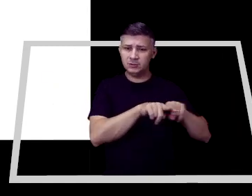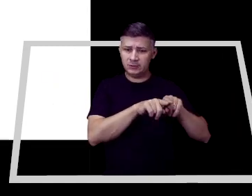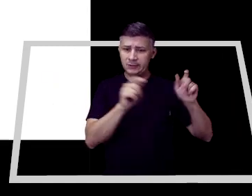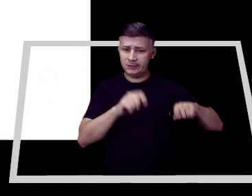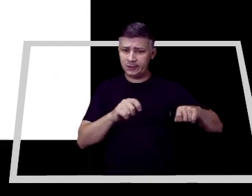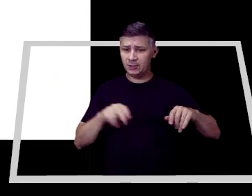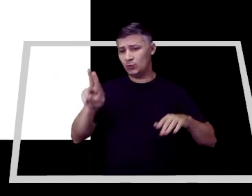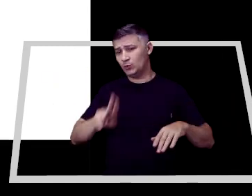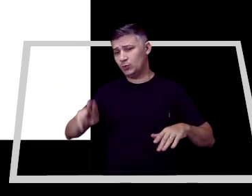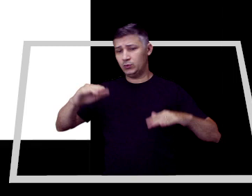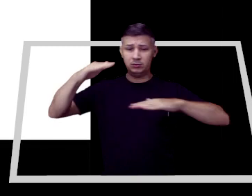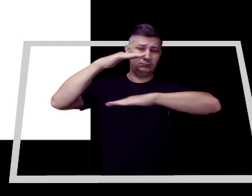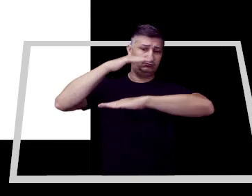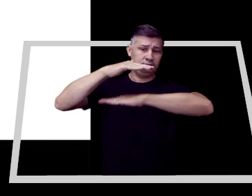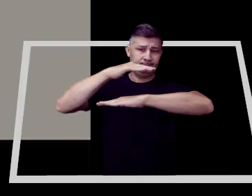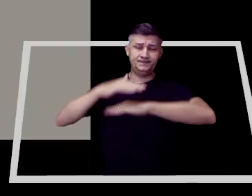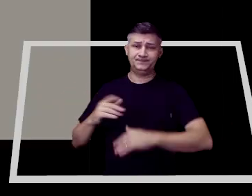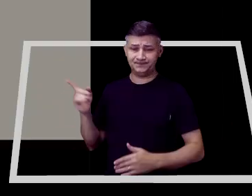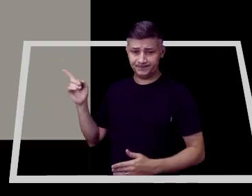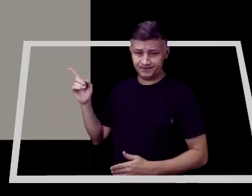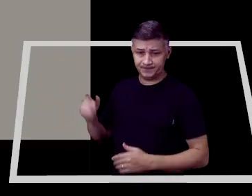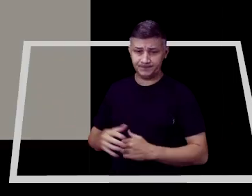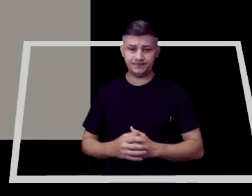e também permitia esse uso